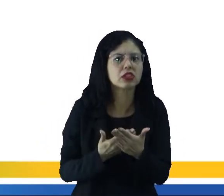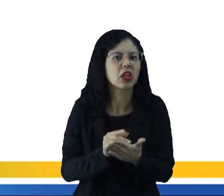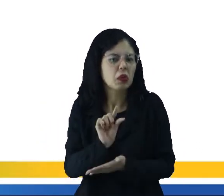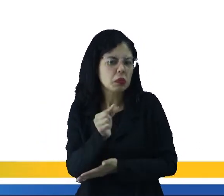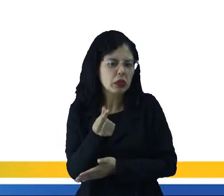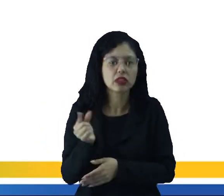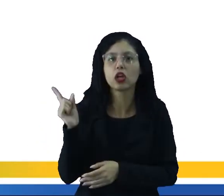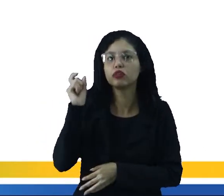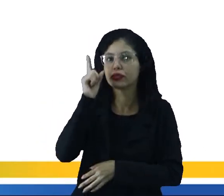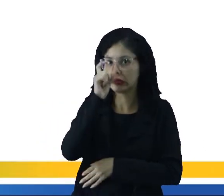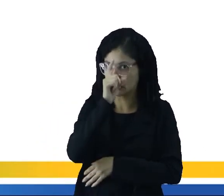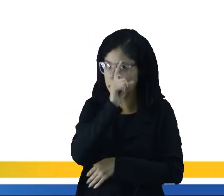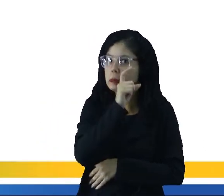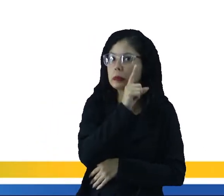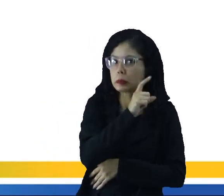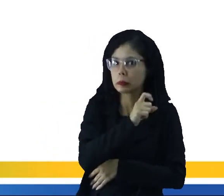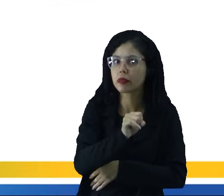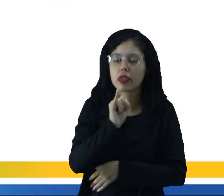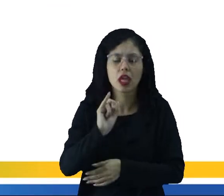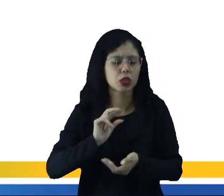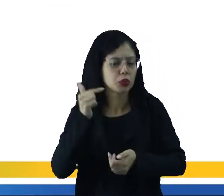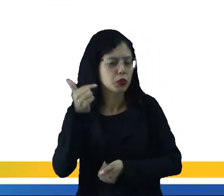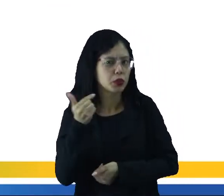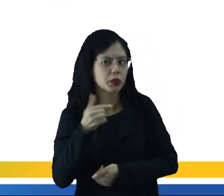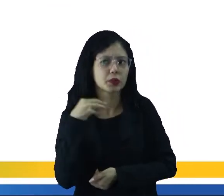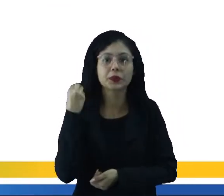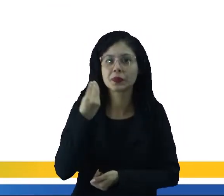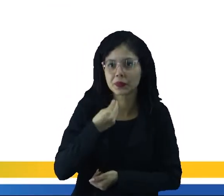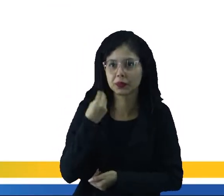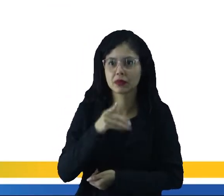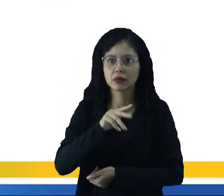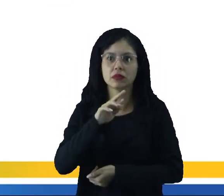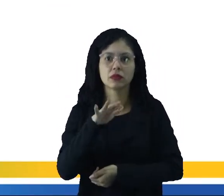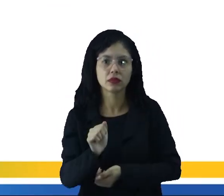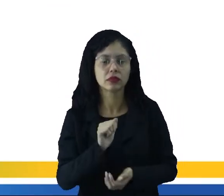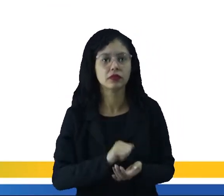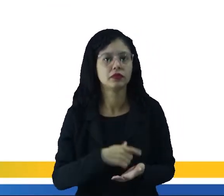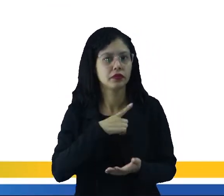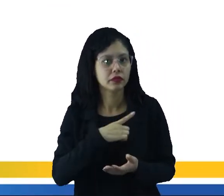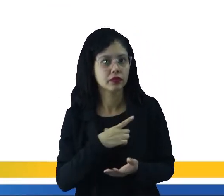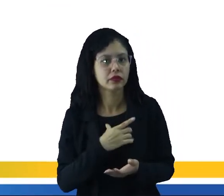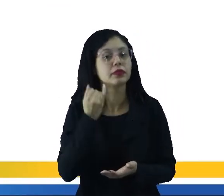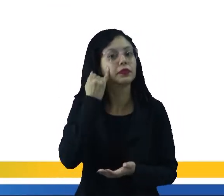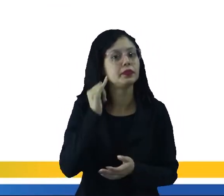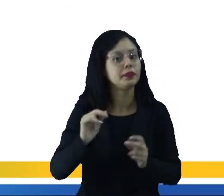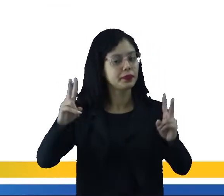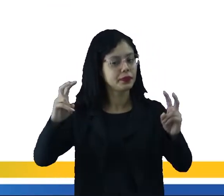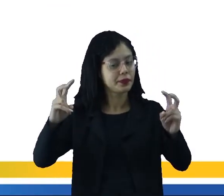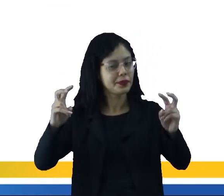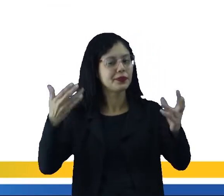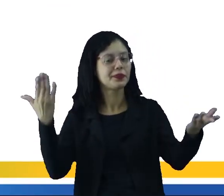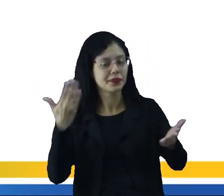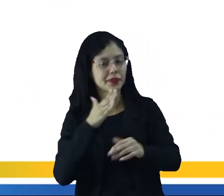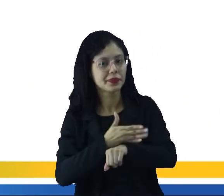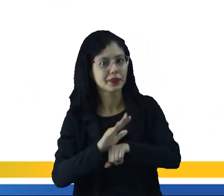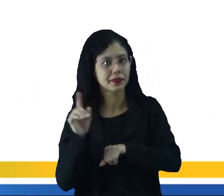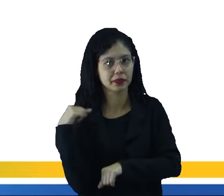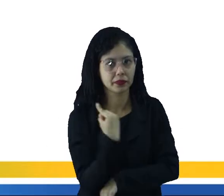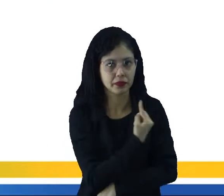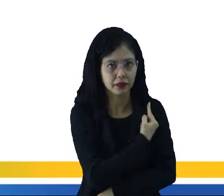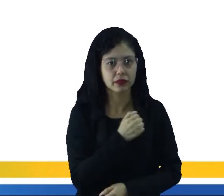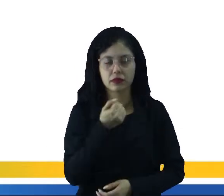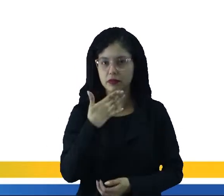um pouco mais difícil, segundo a especialista Cristina que deu essa dica prática para